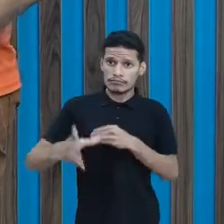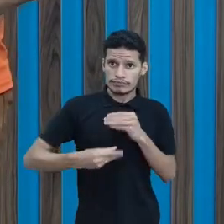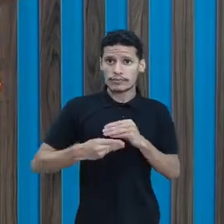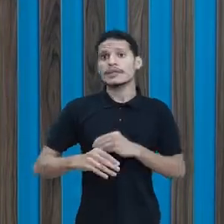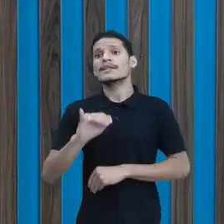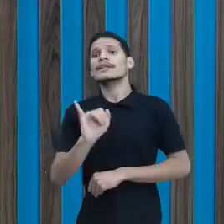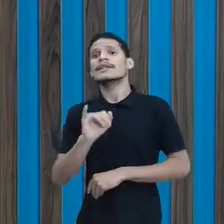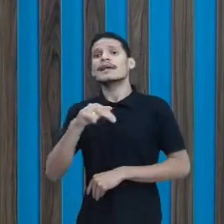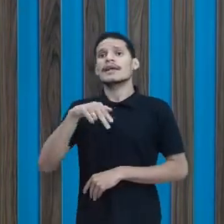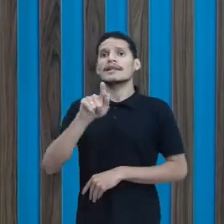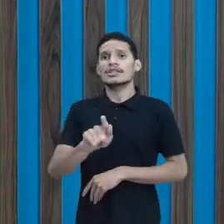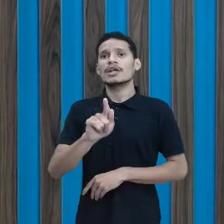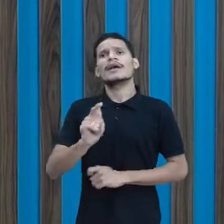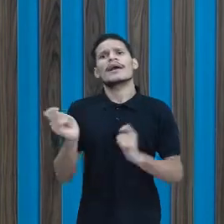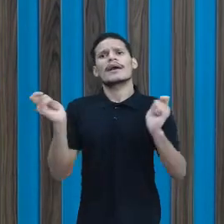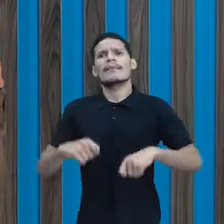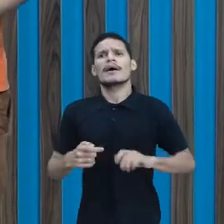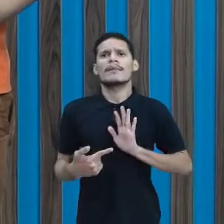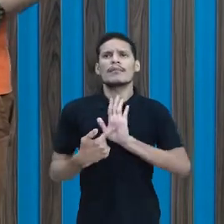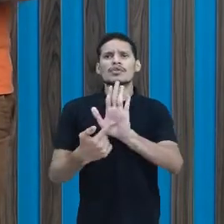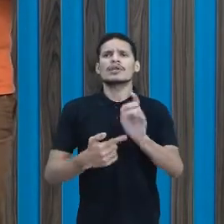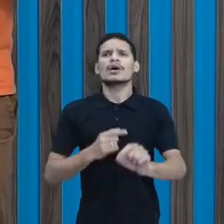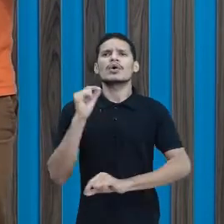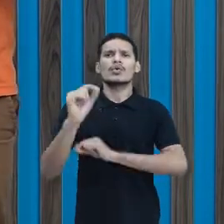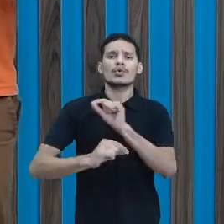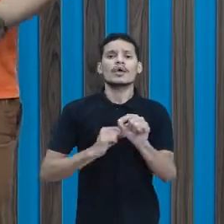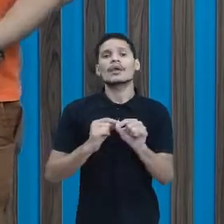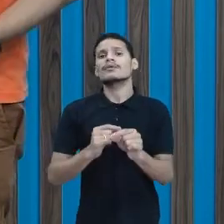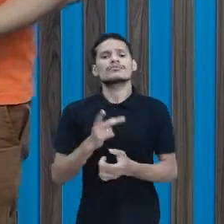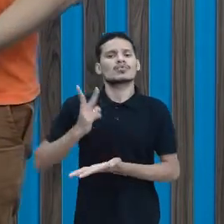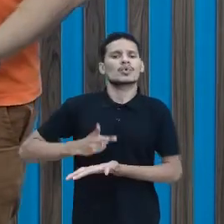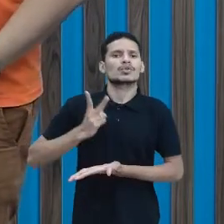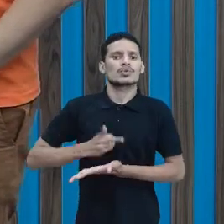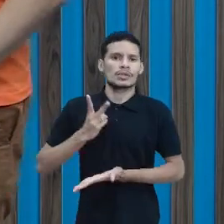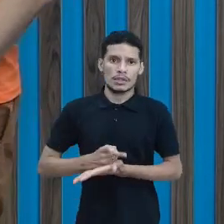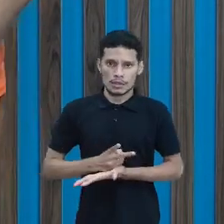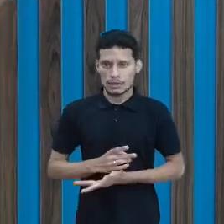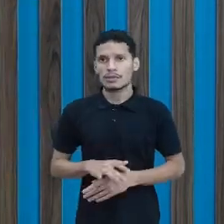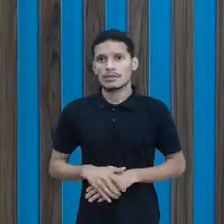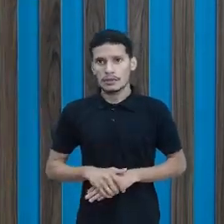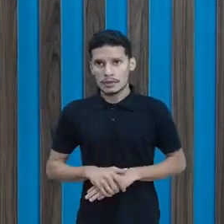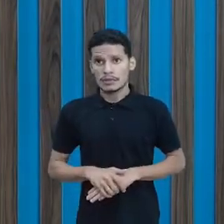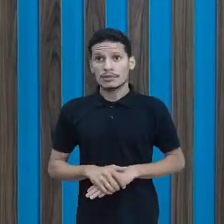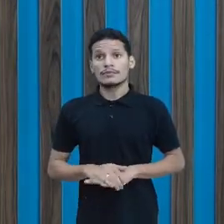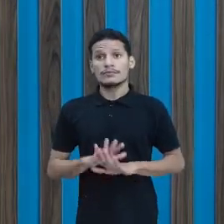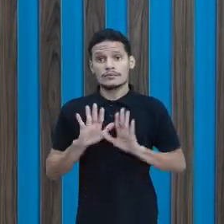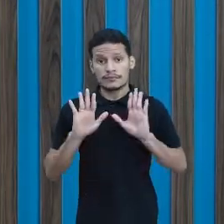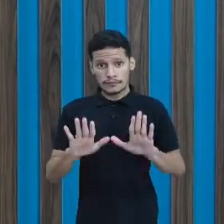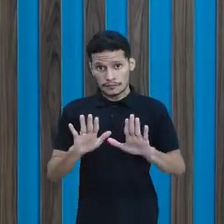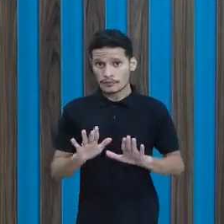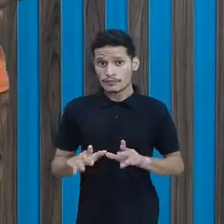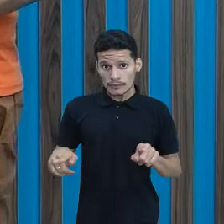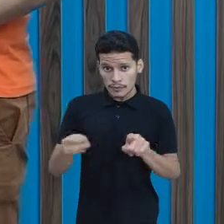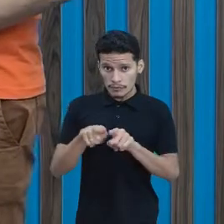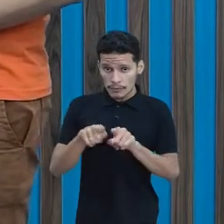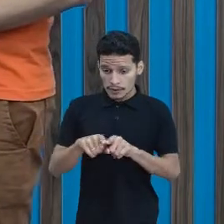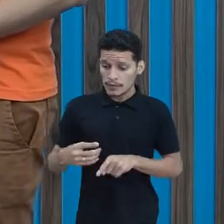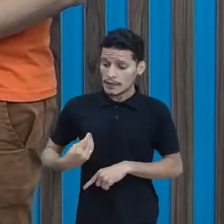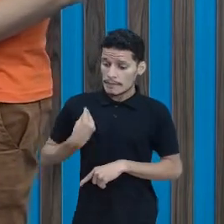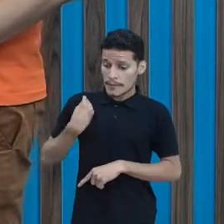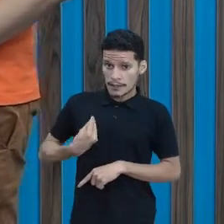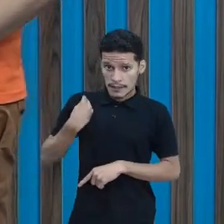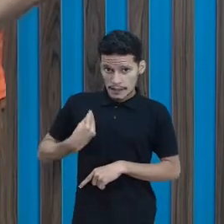para reforçar a situação da continuidade, do ando, endo, indo. E aí, ó, e o present